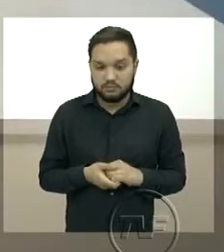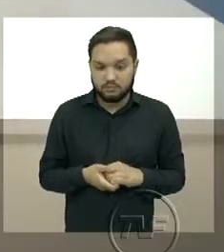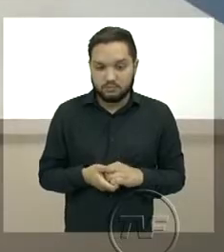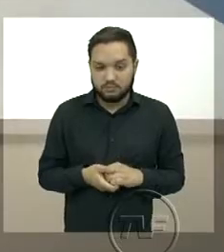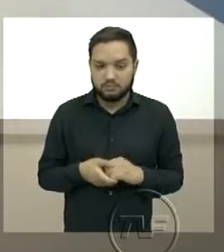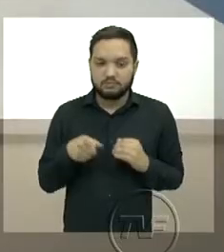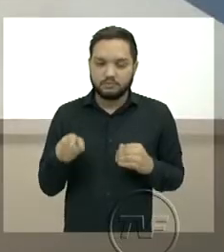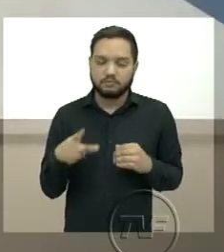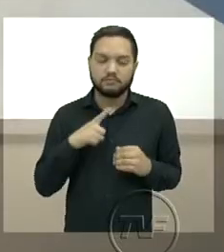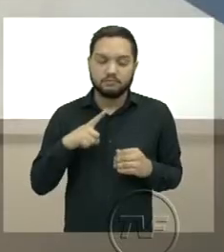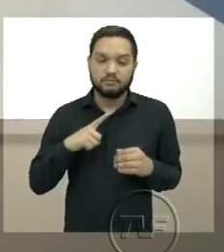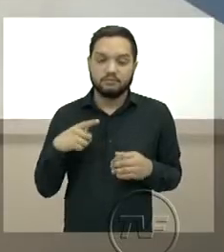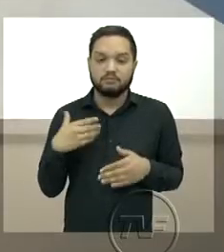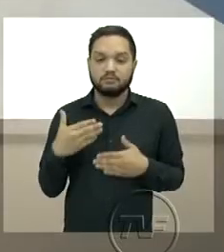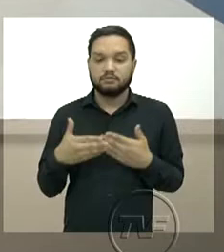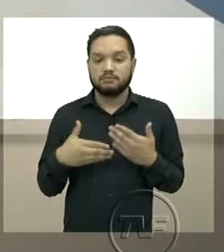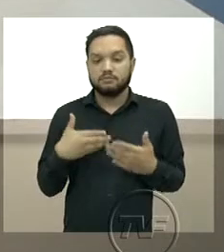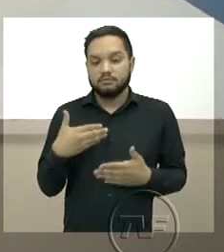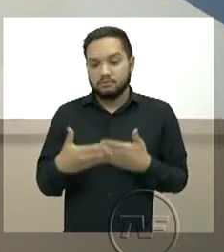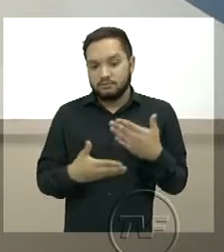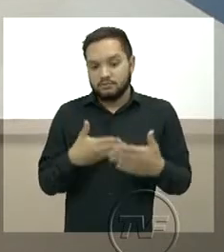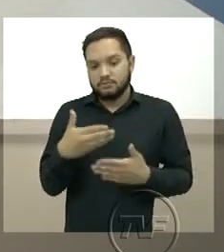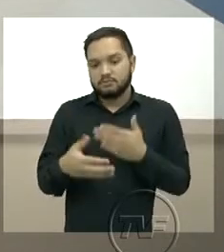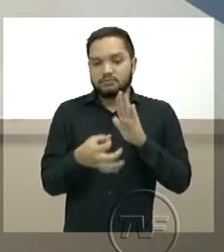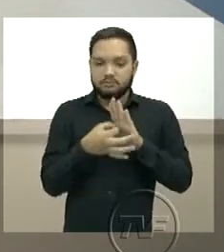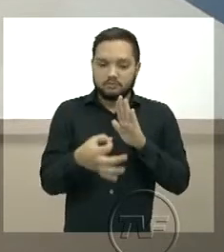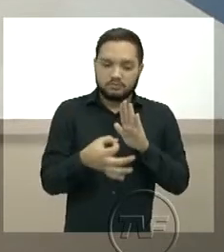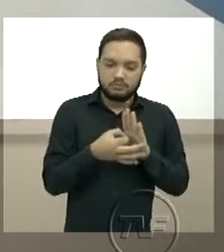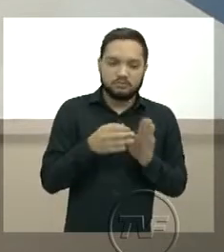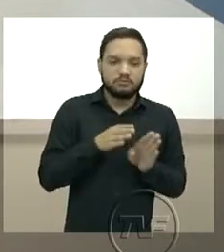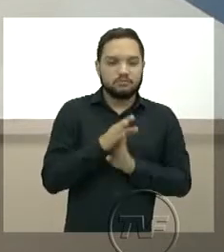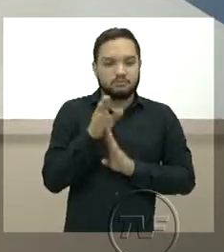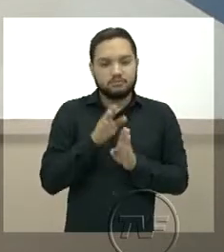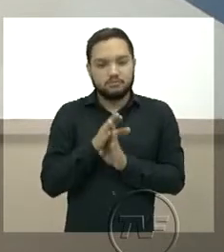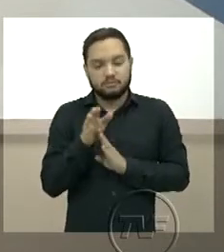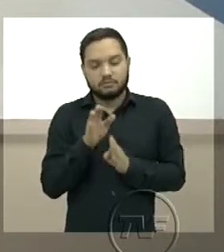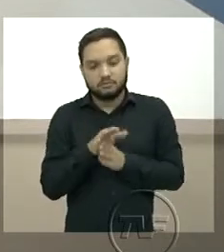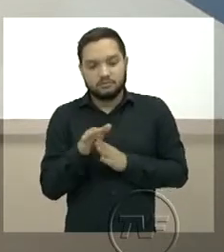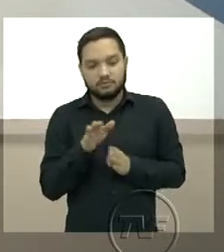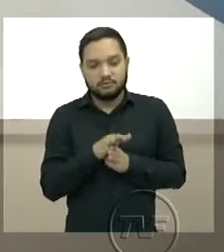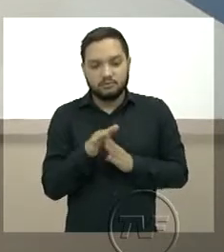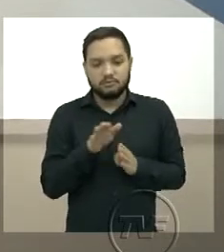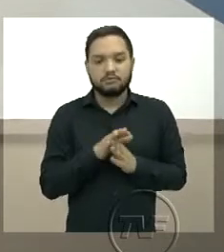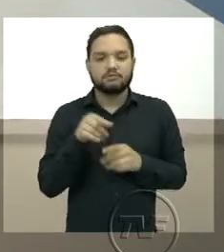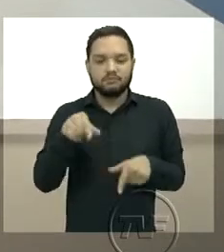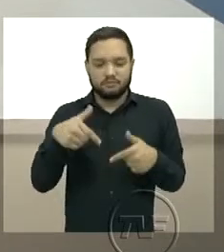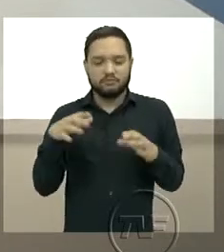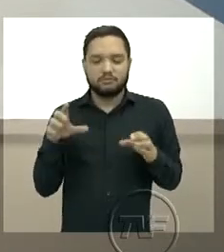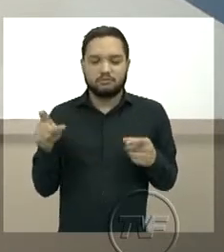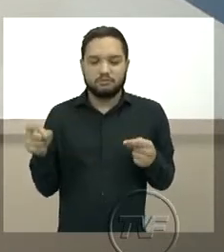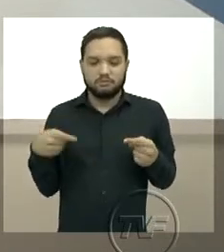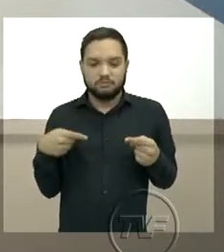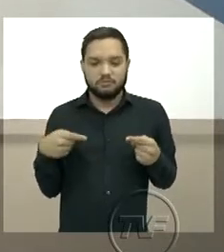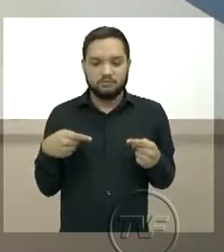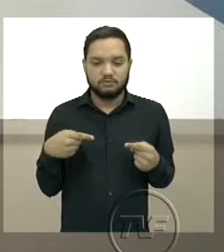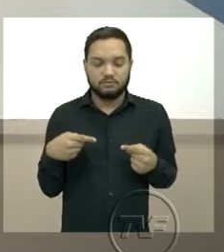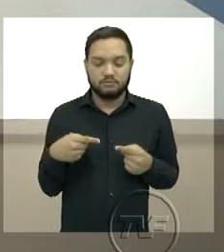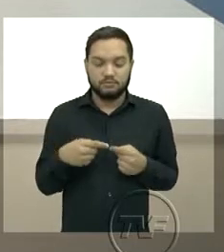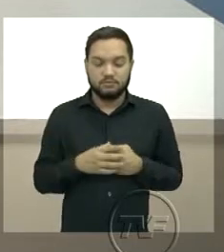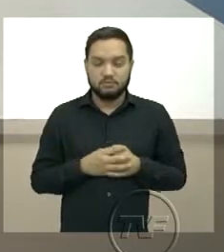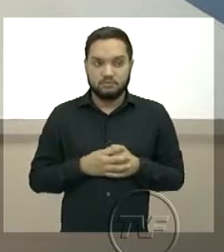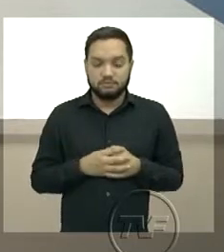nesse processo de apontar, de indicar, de orientar a gestão, fazendo oposição, porque não é